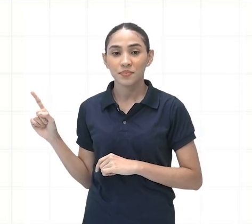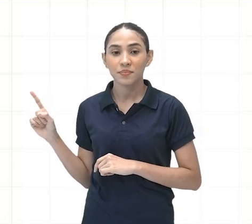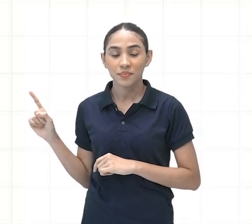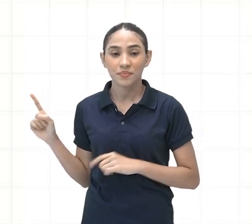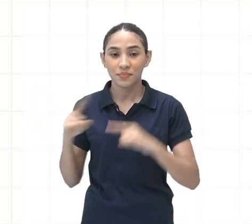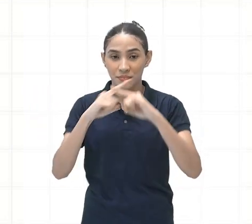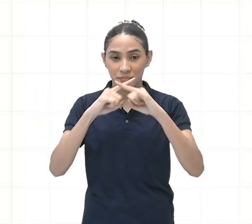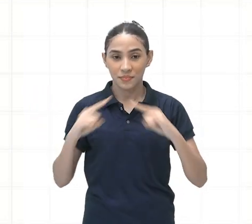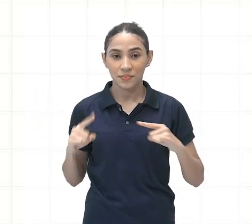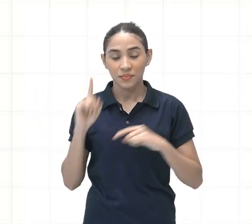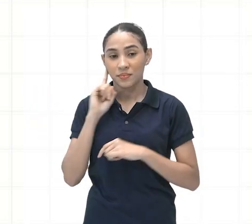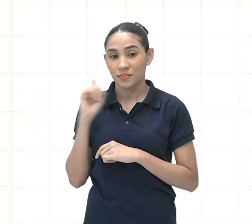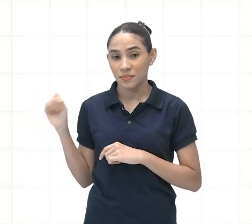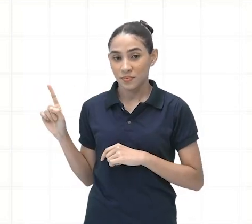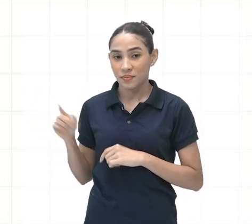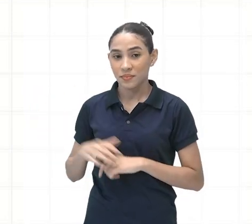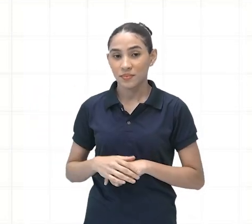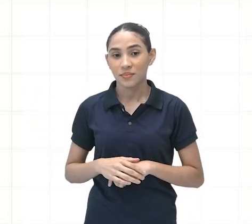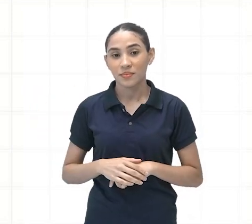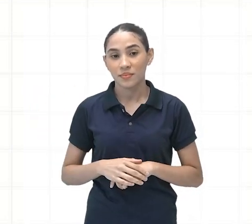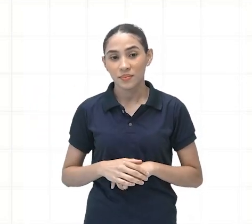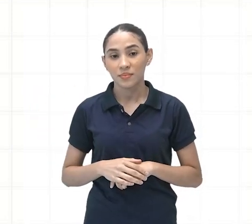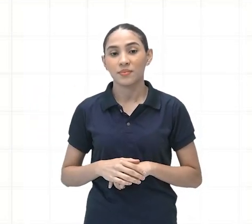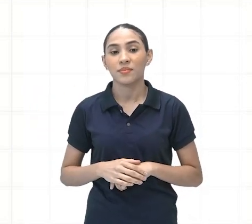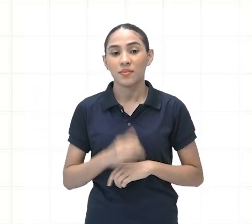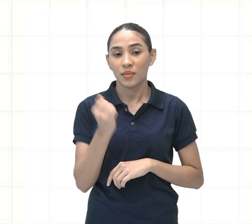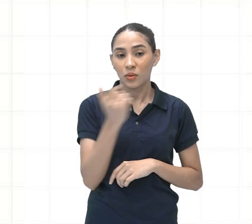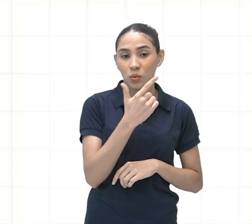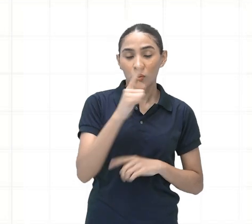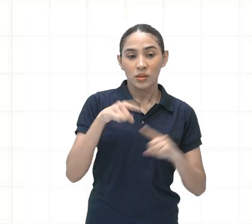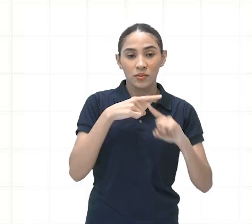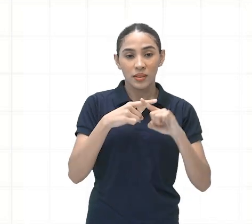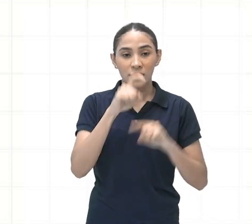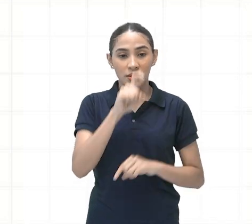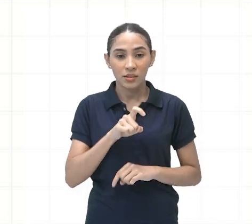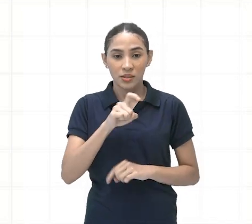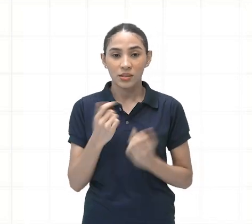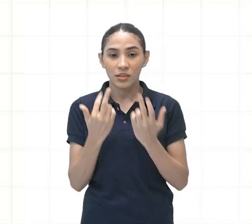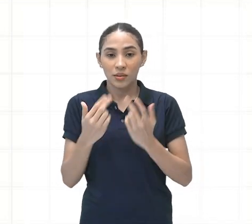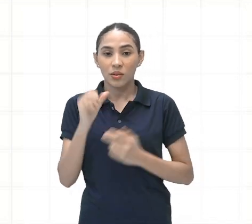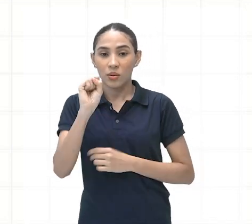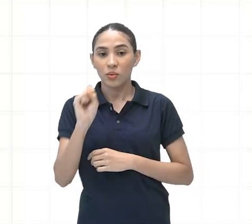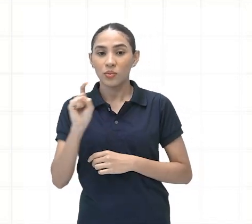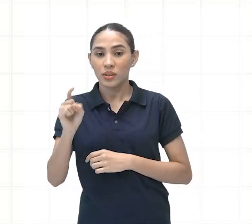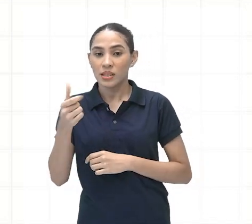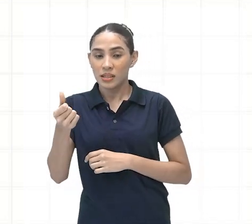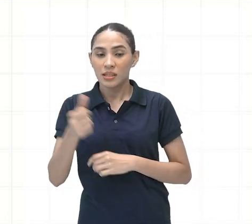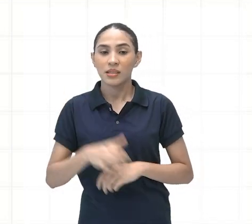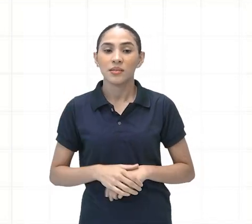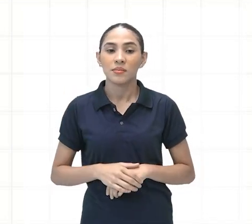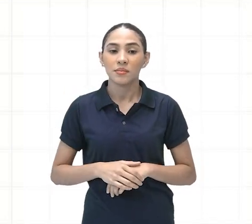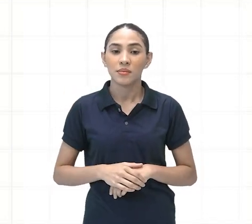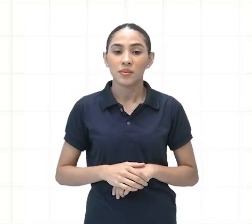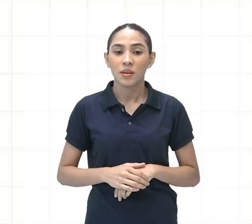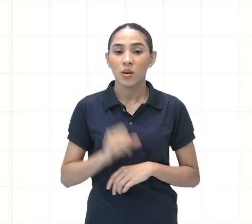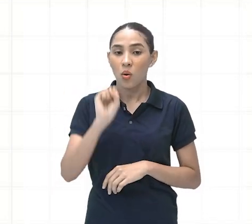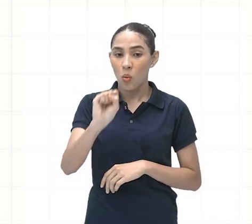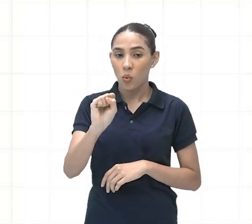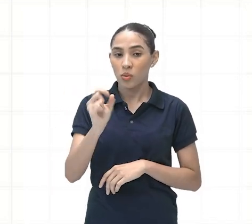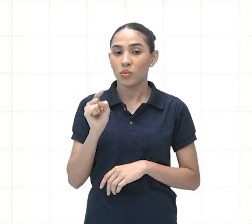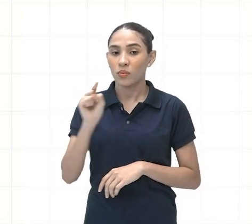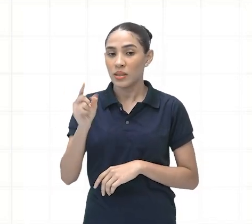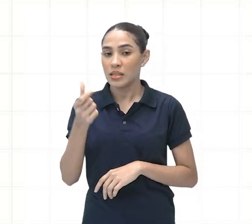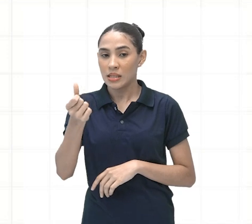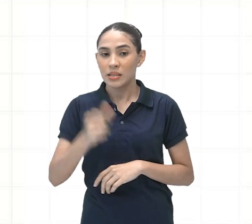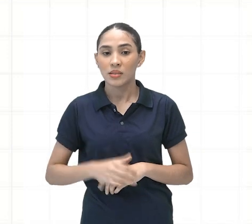extremos, dos meios pelos extremos, né? Então, vai ficar 12x é igual a 8 vezes 6. 8 vezes 6